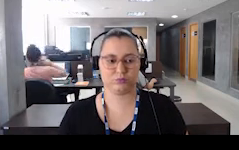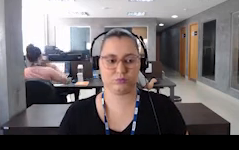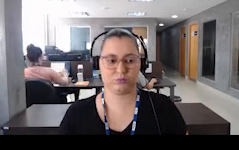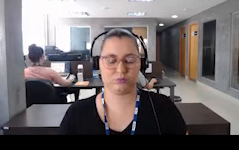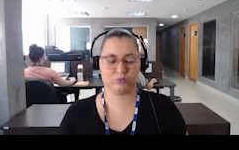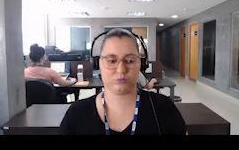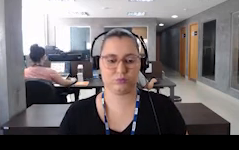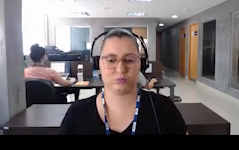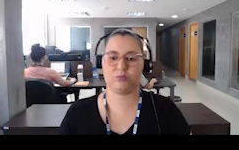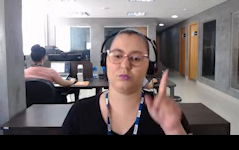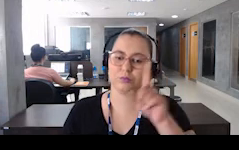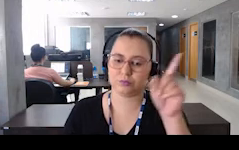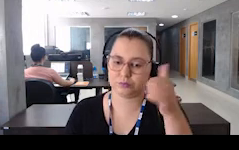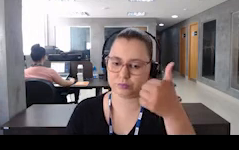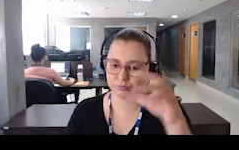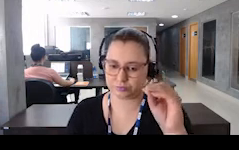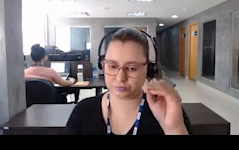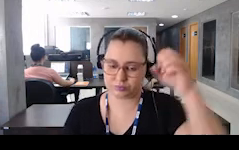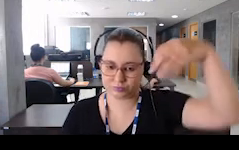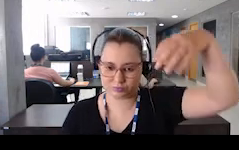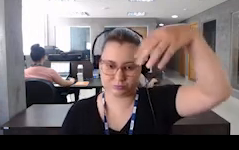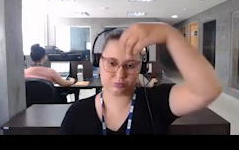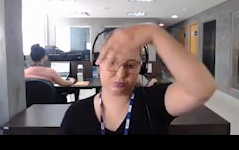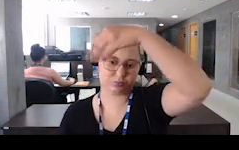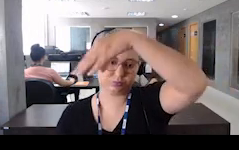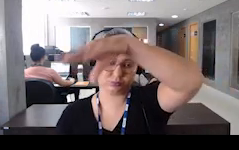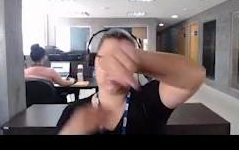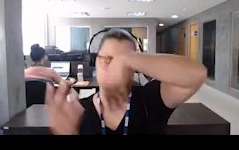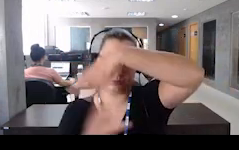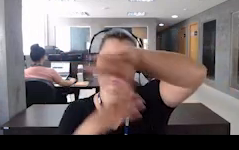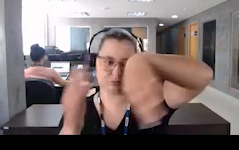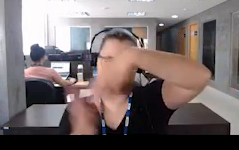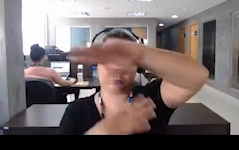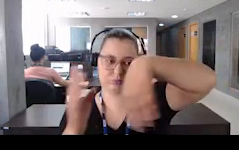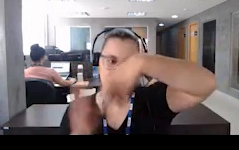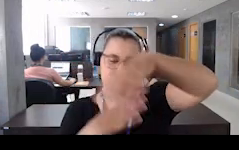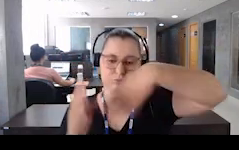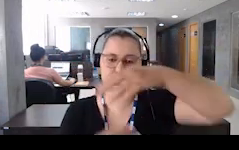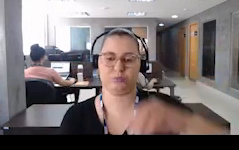certo? Aqui a gente tem 10 lâmpadas mistas, né? Colocar aqui as informações.